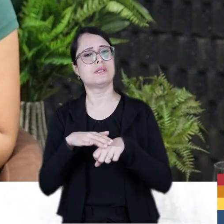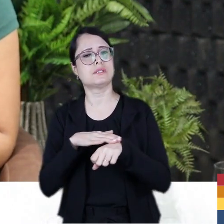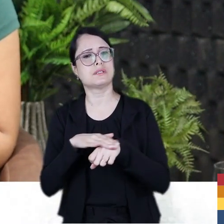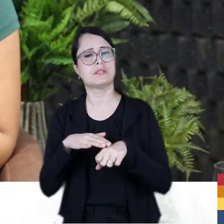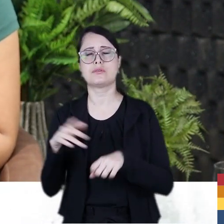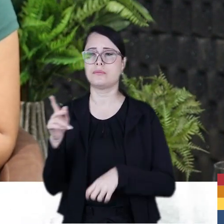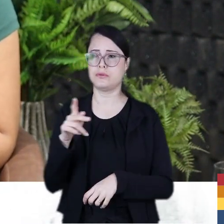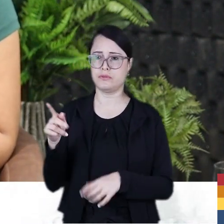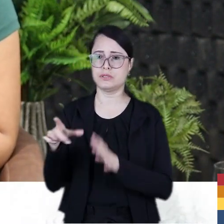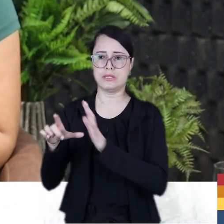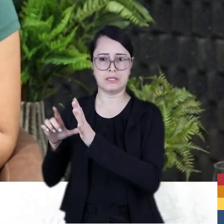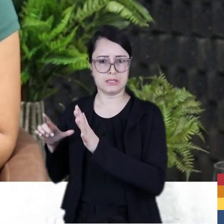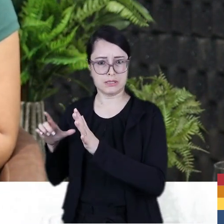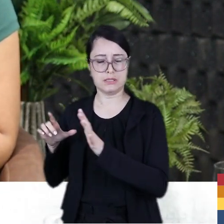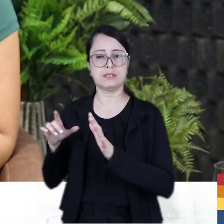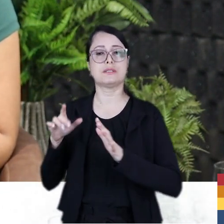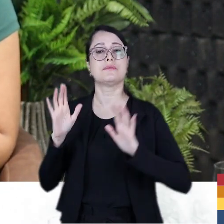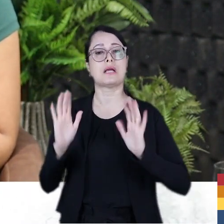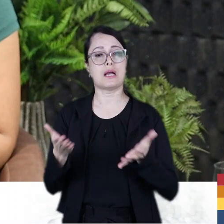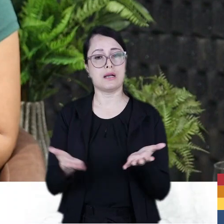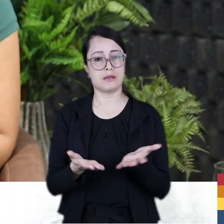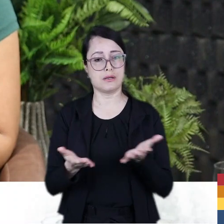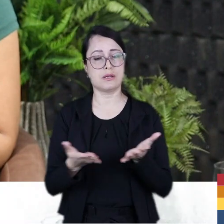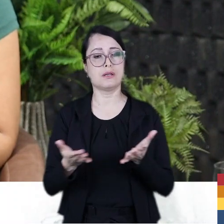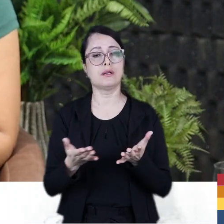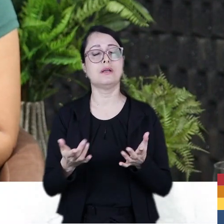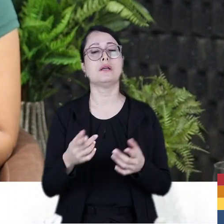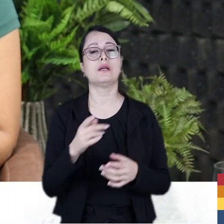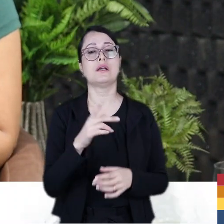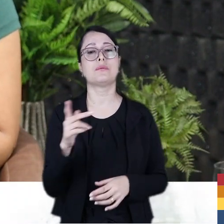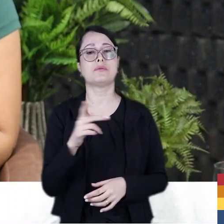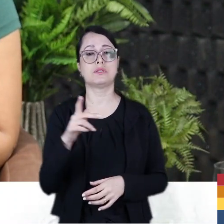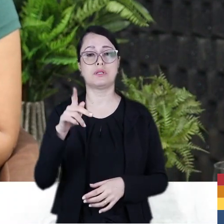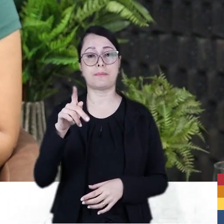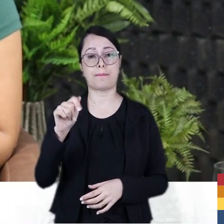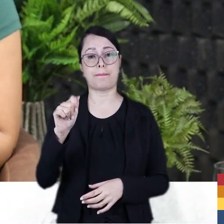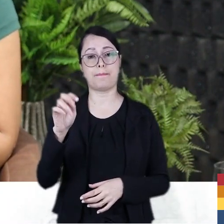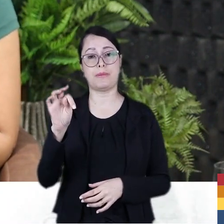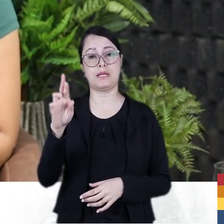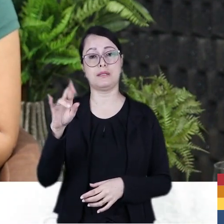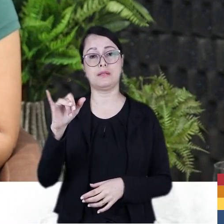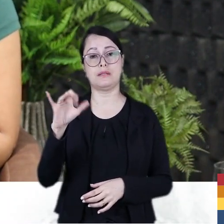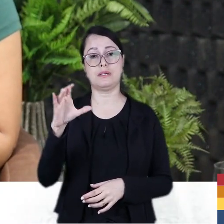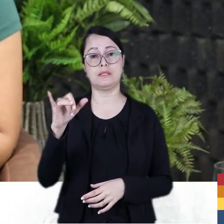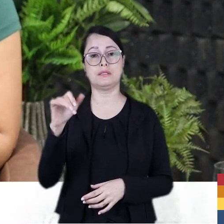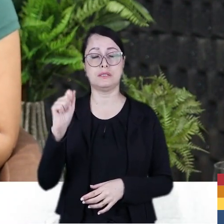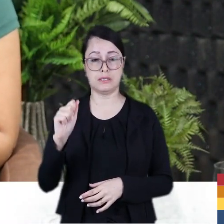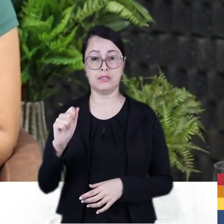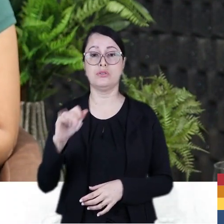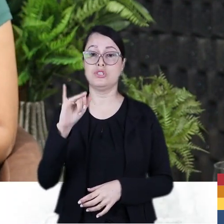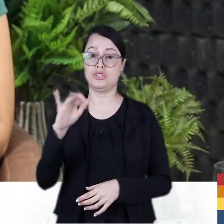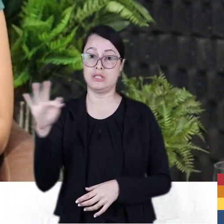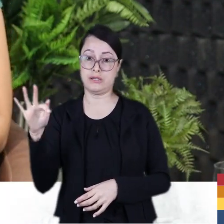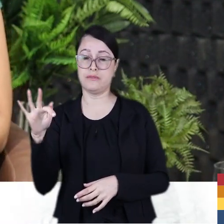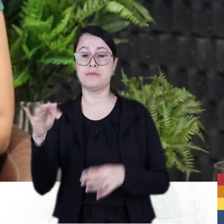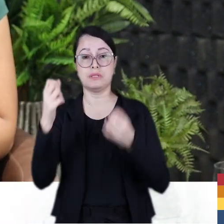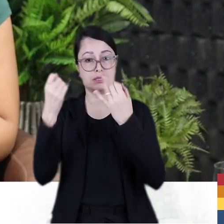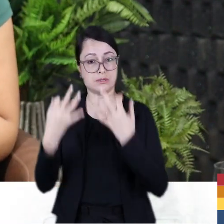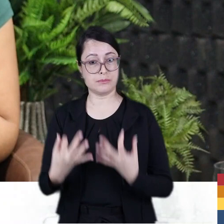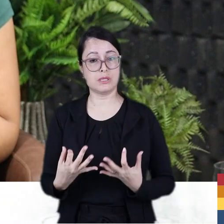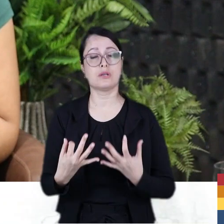localizado, organizado pela supervisão de gestão escolar, né, professor, então, a gente sabe já desse percurso, desse caminho,